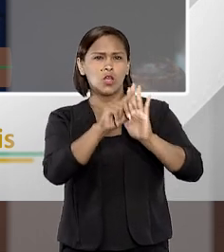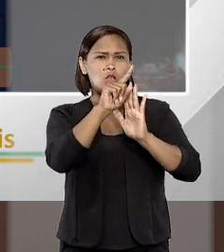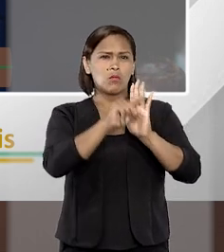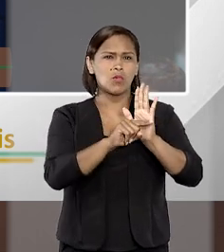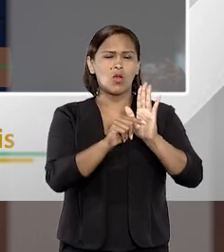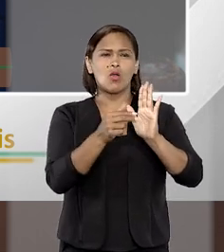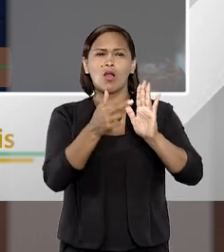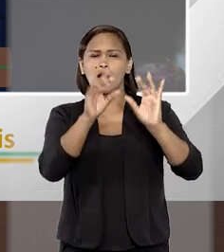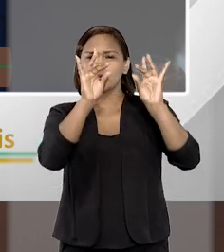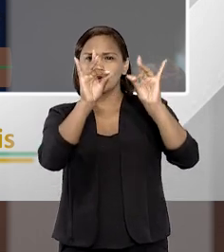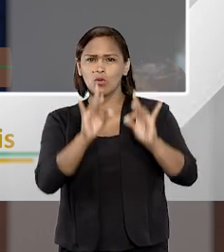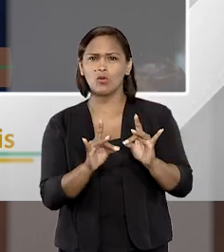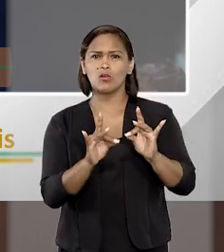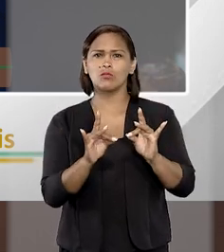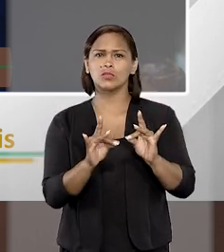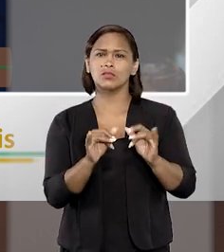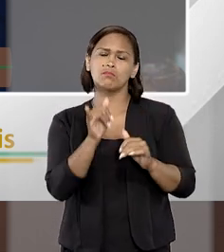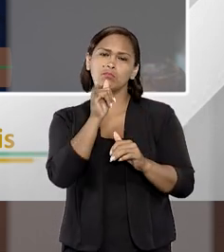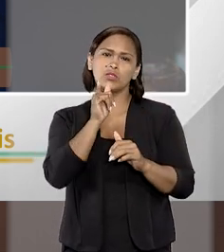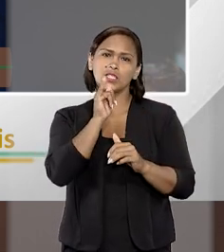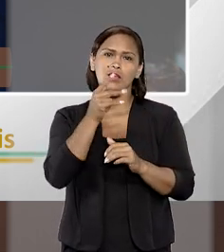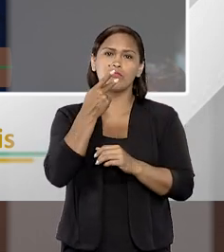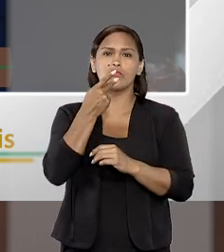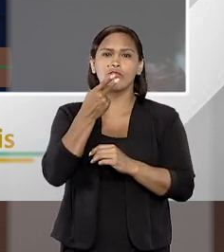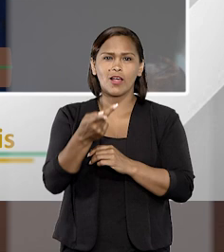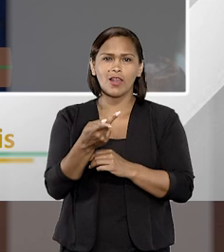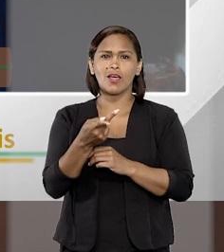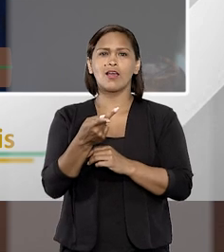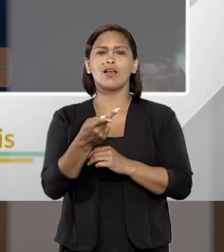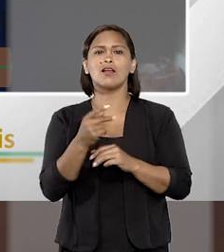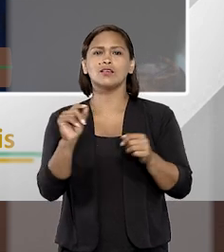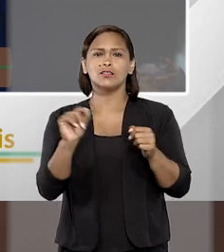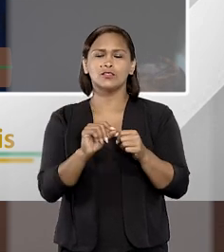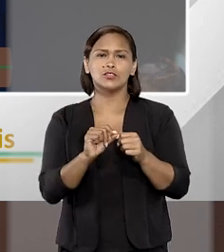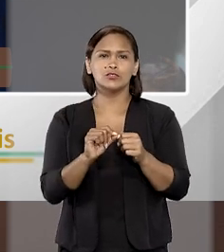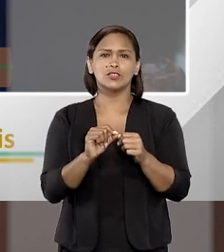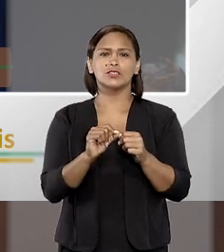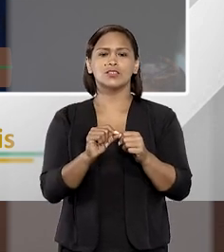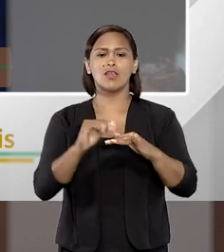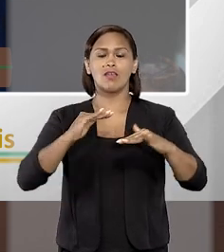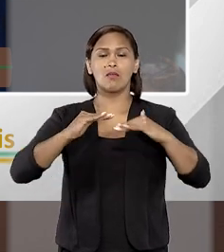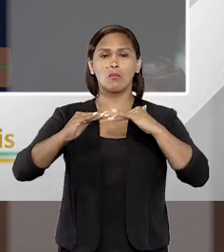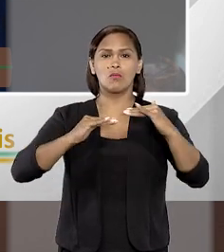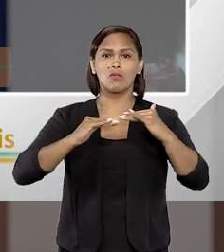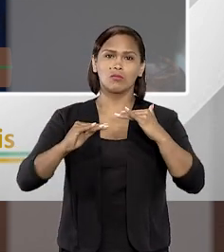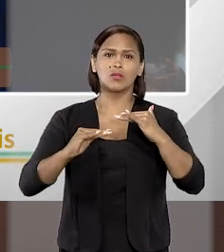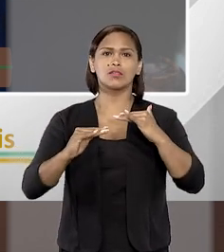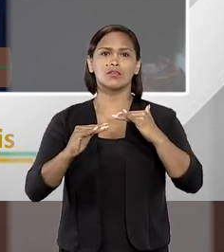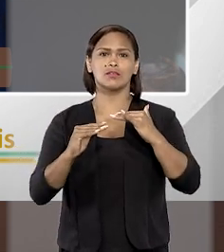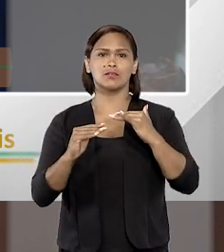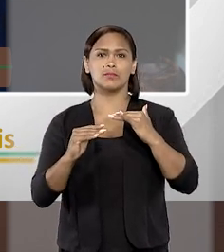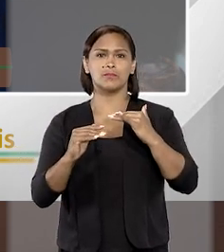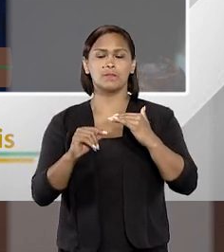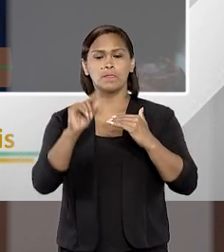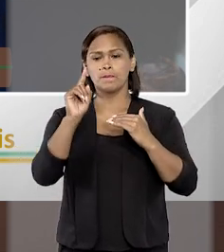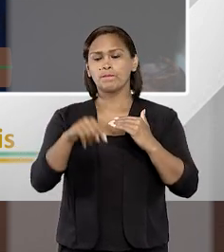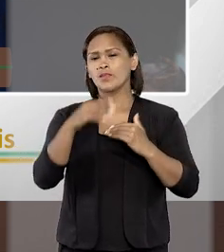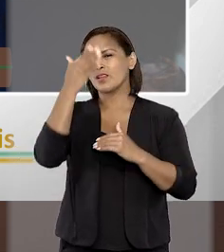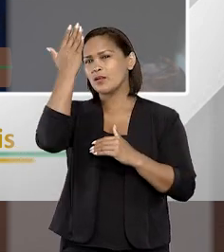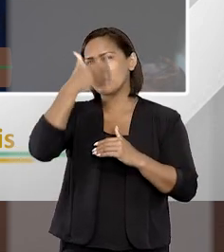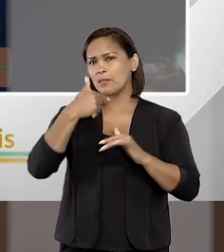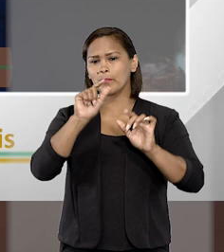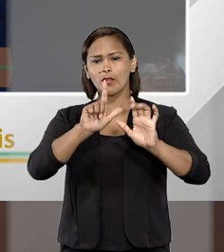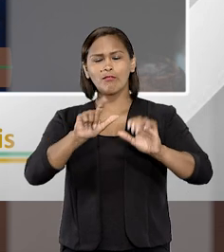algumas personalidades no modo de falar de agir de se movimentar né é uma é uma